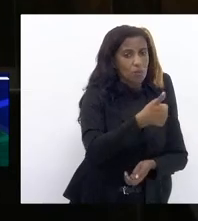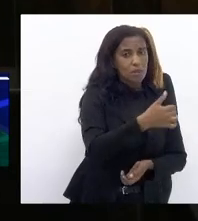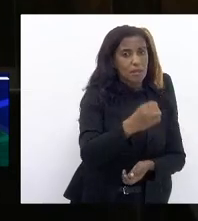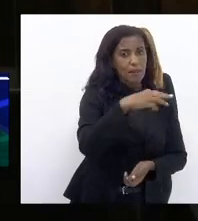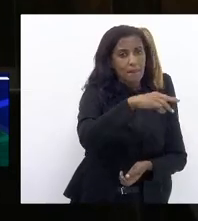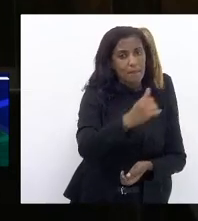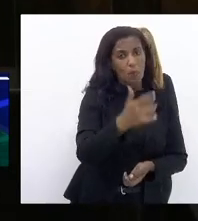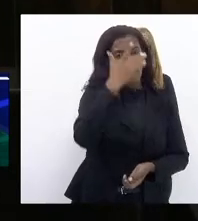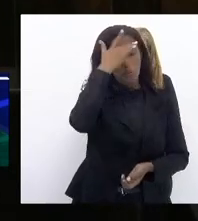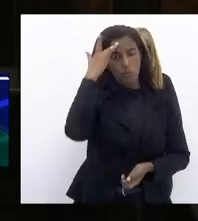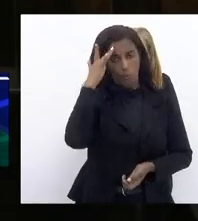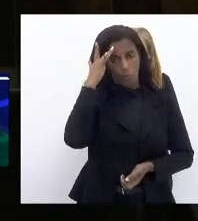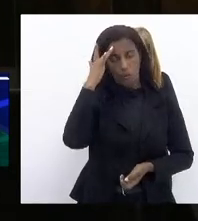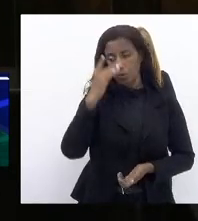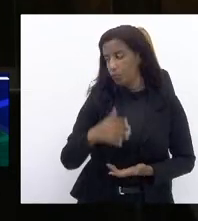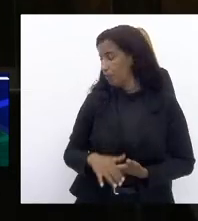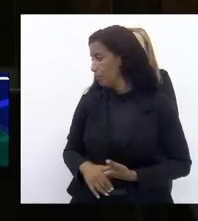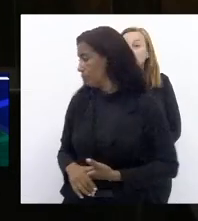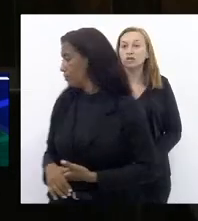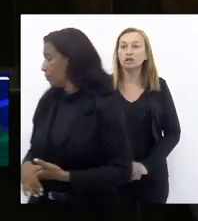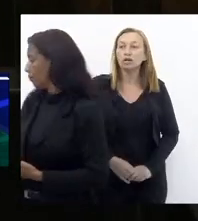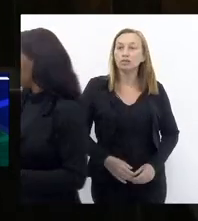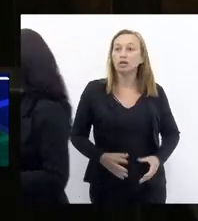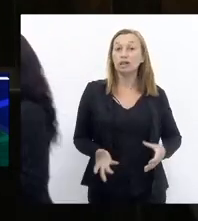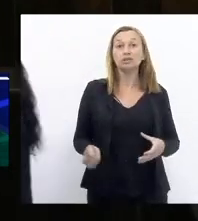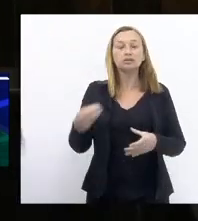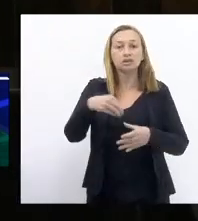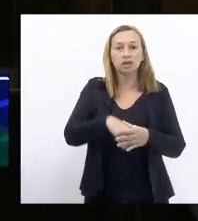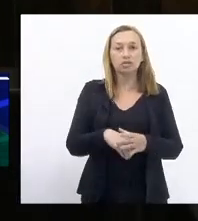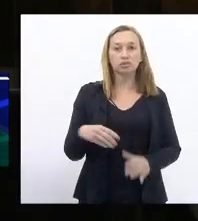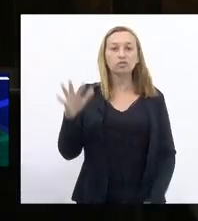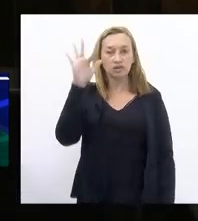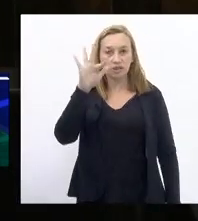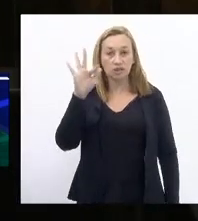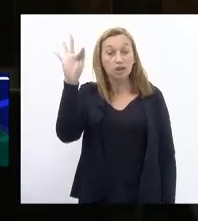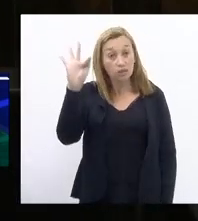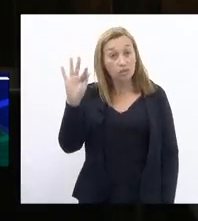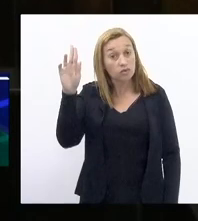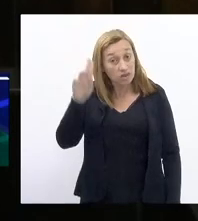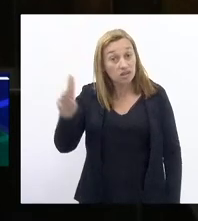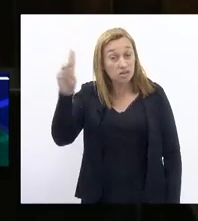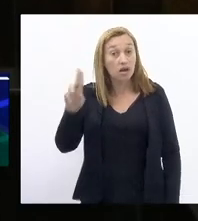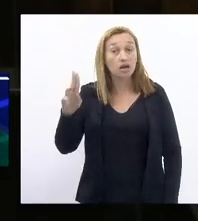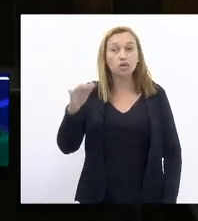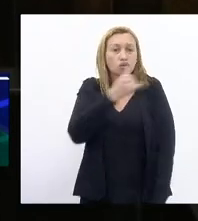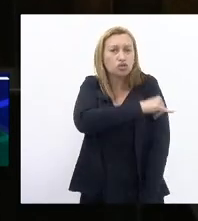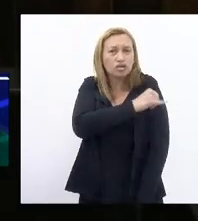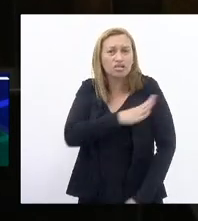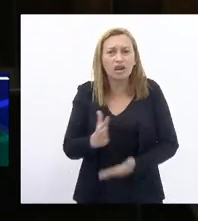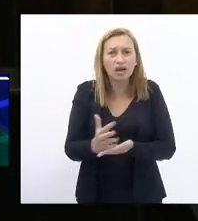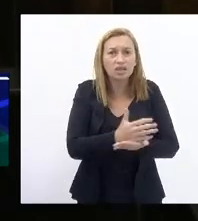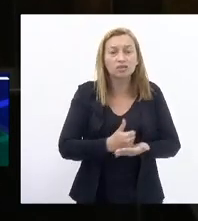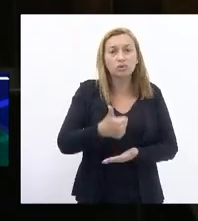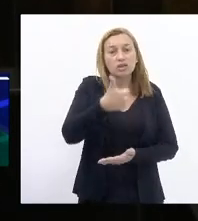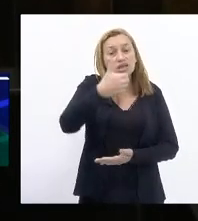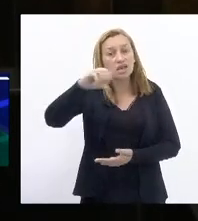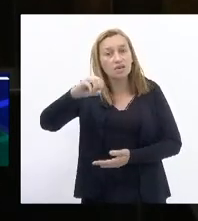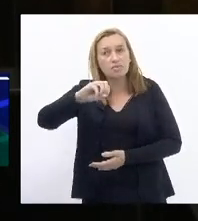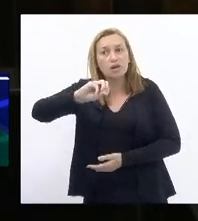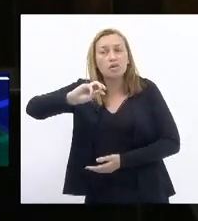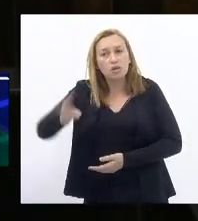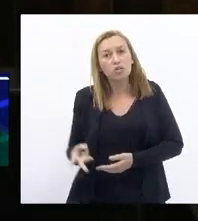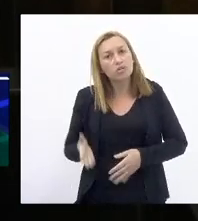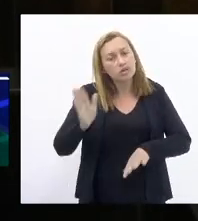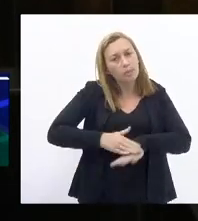hoje, dentro da Universidade do Rio de Janeiro, a arrecadação é de 100 milhões de reais a mais. É